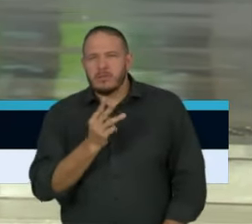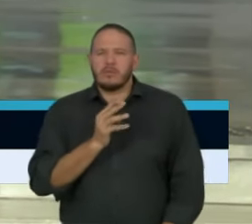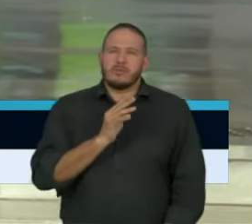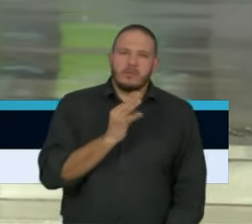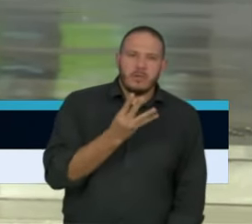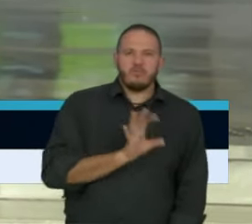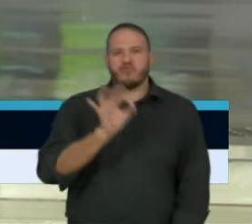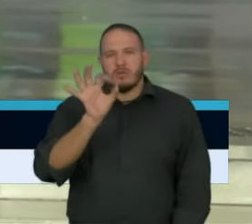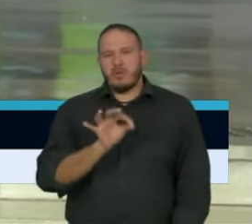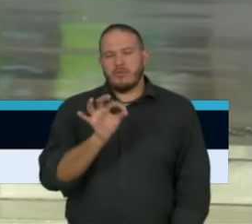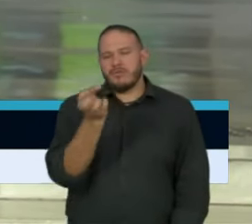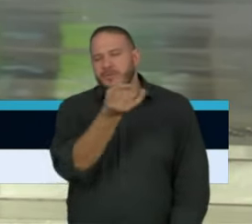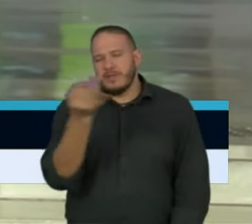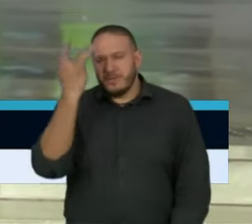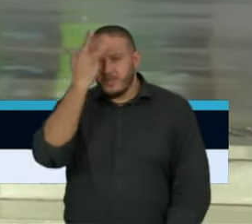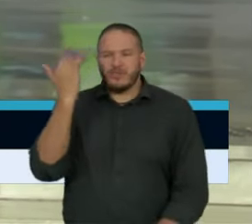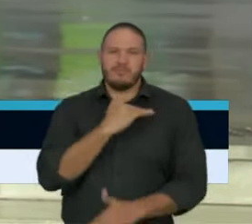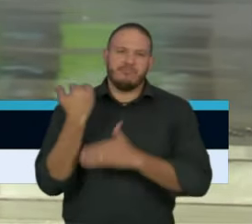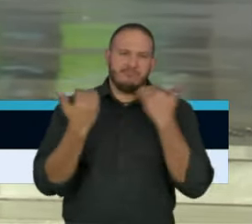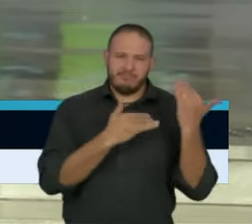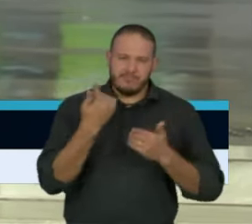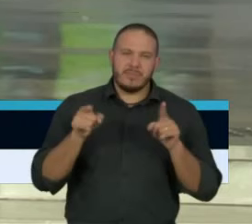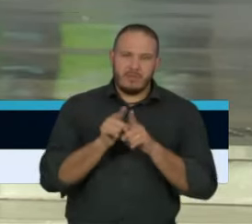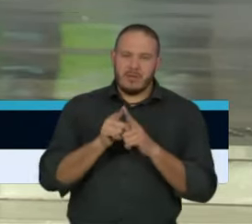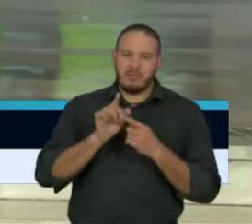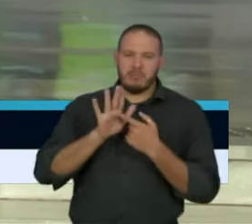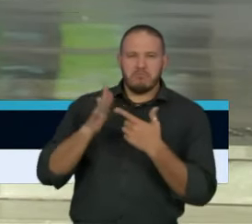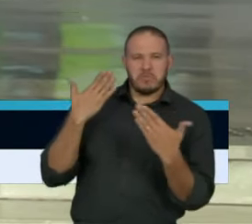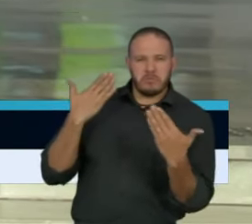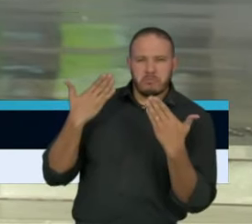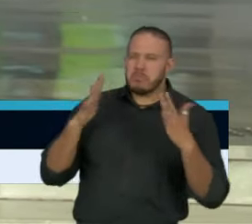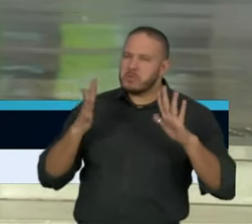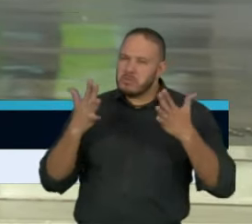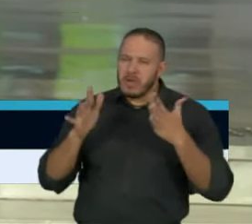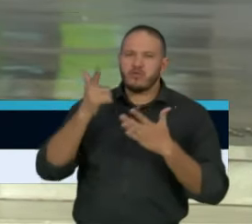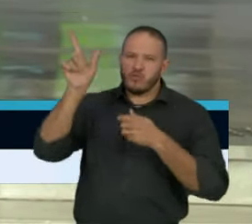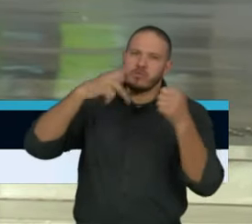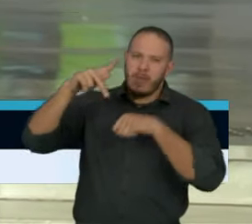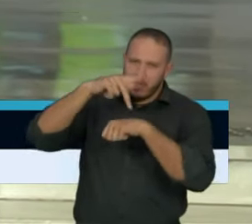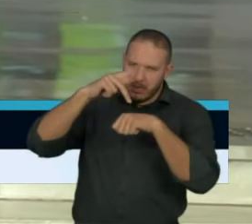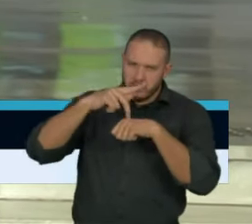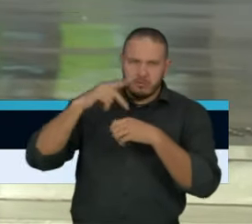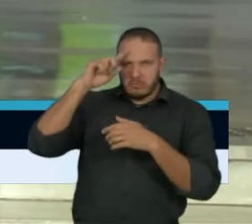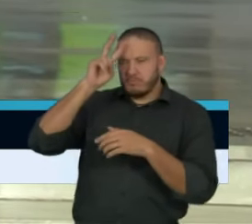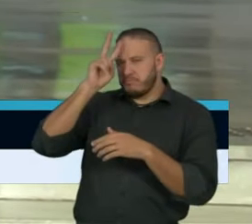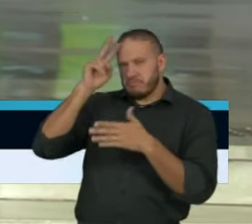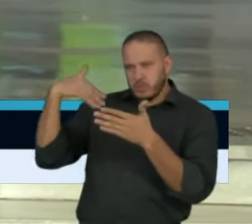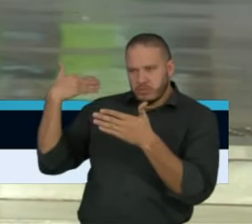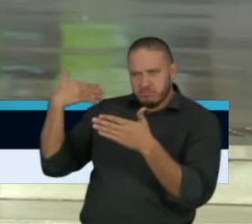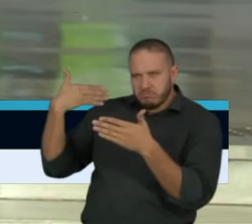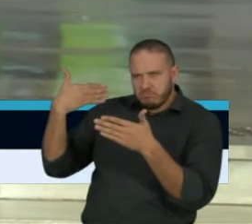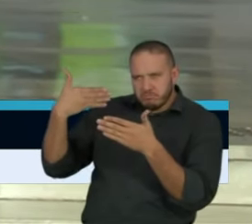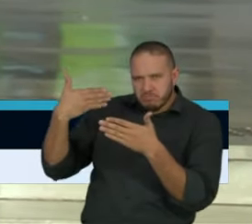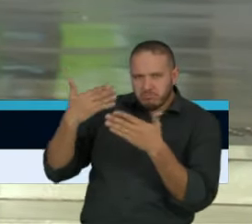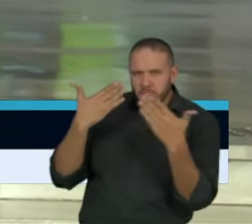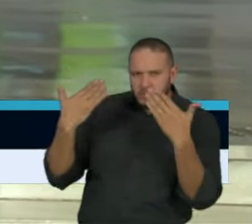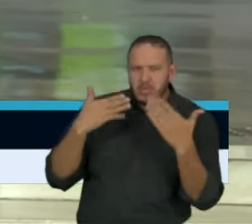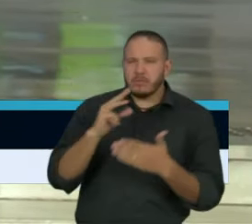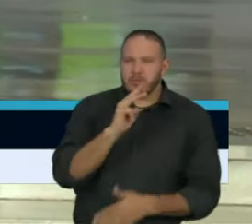epidemia, que é isso que vem apresentando nos demais países, na sua história mais recente agora. E casos em